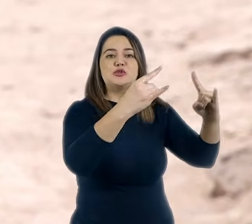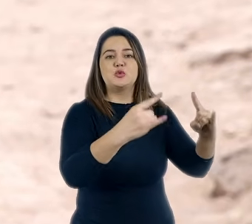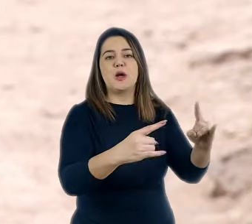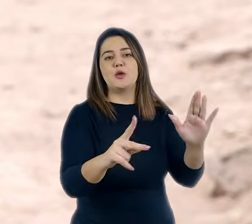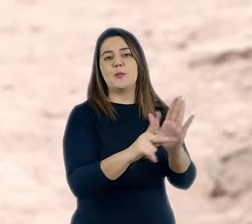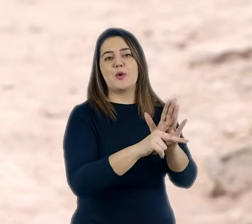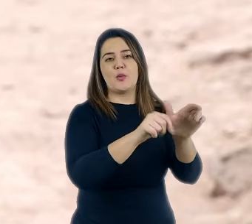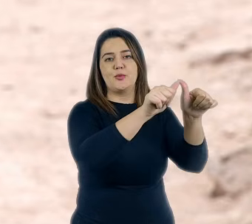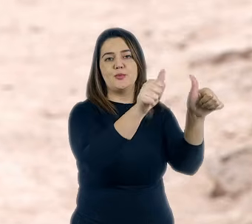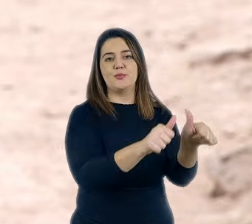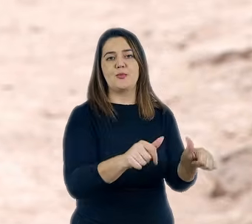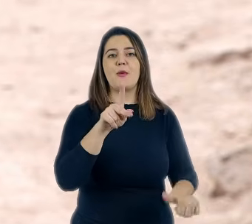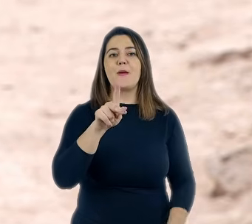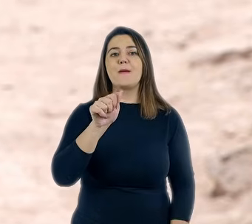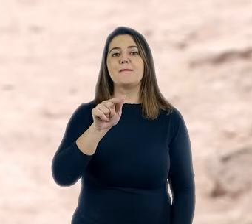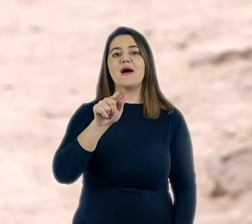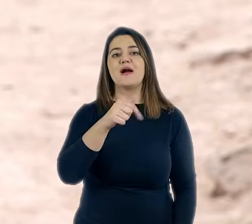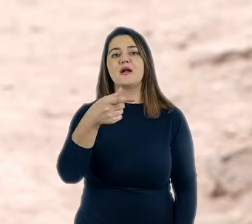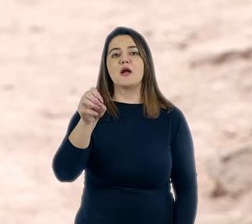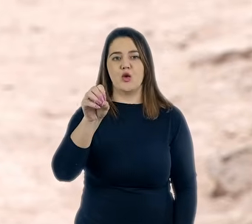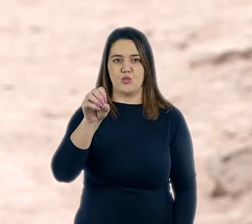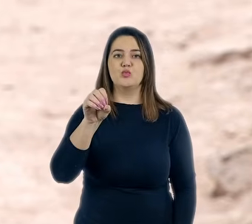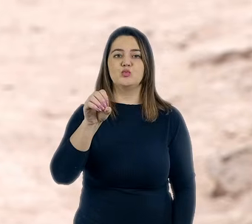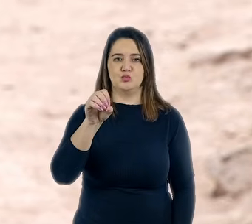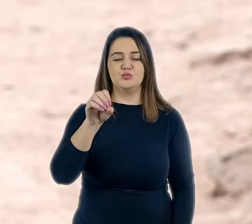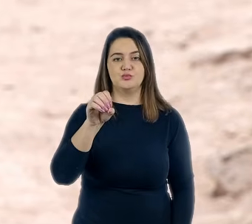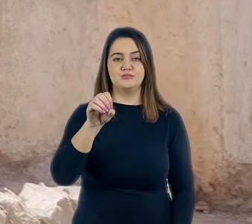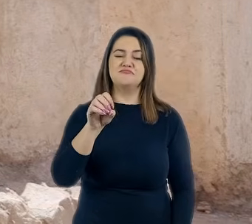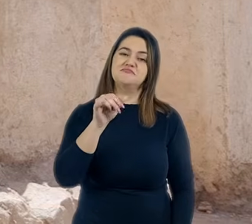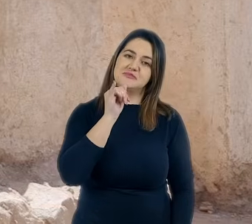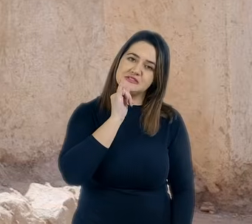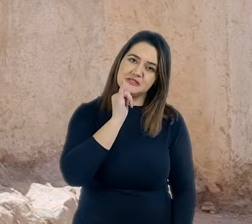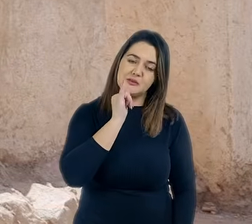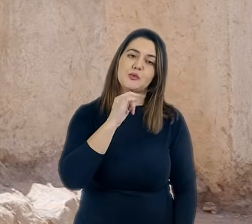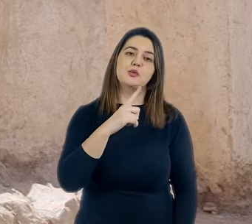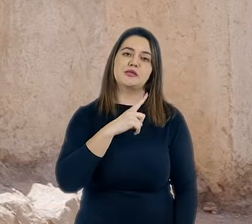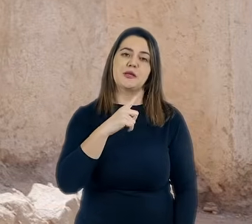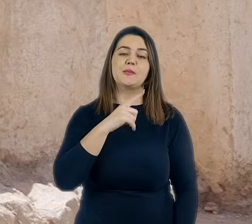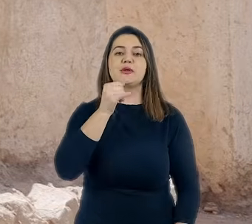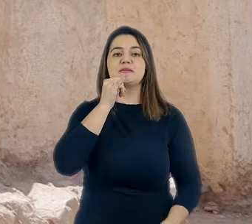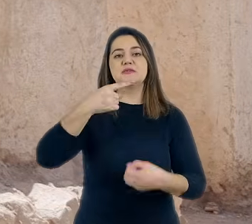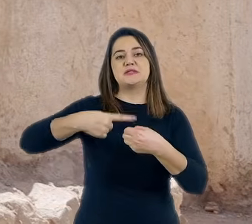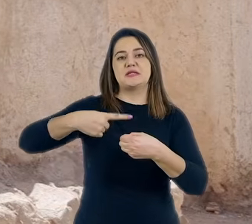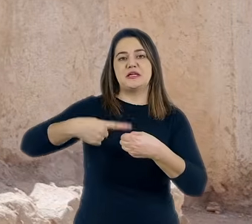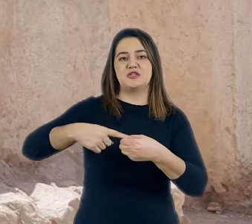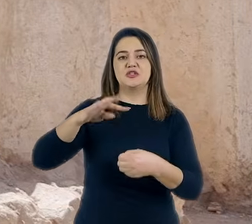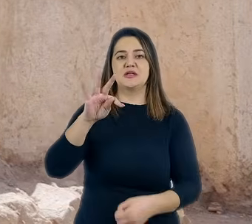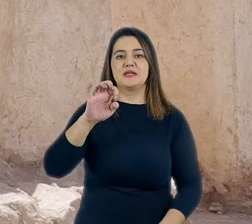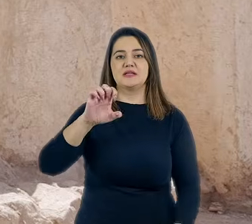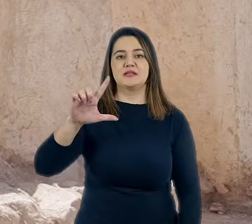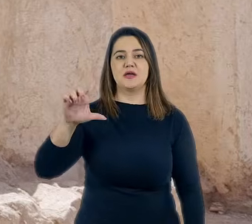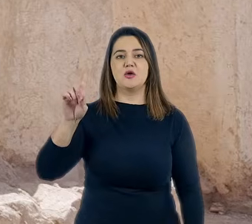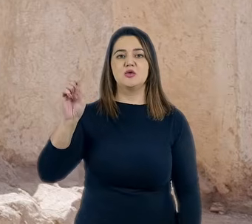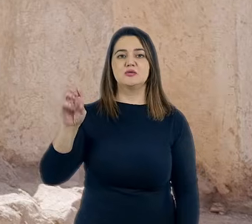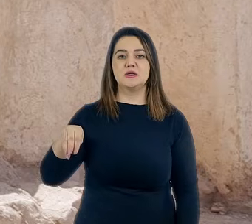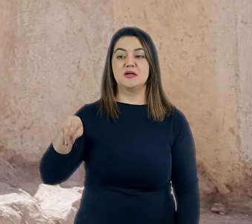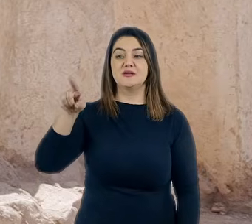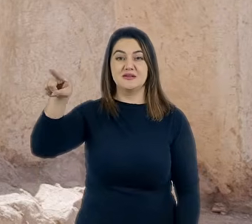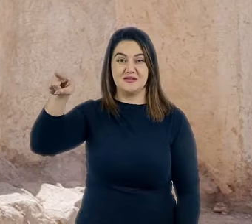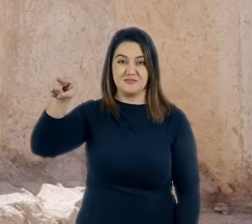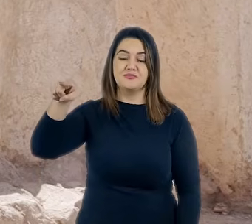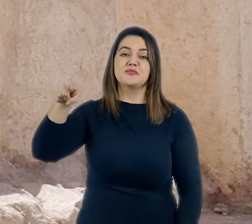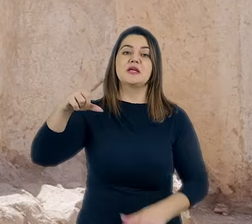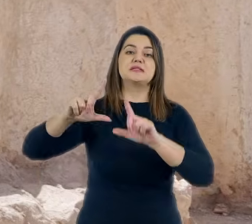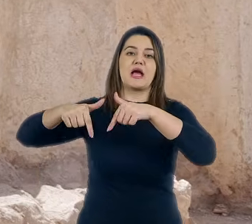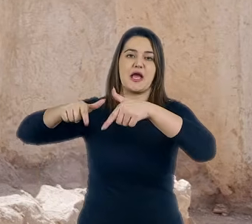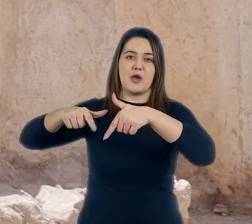de santuários pagãos e altares pagãos. Nós temos, por exemplo, indício disso na cidade de Tel Dan,